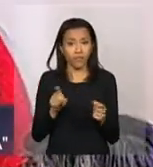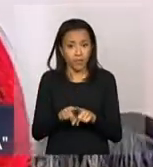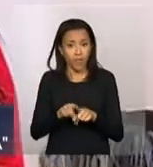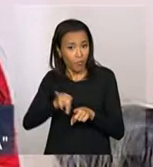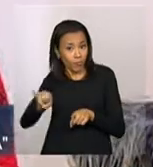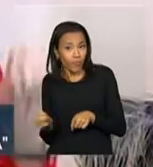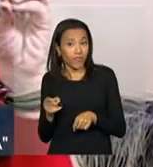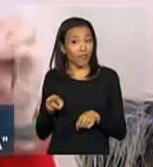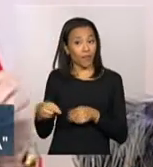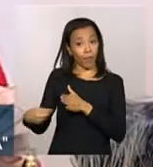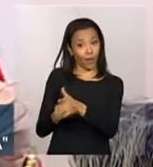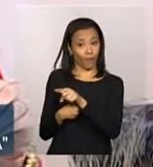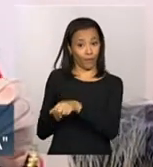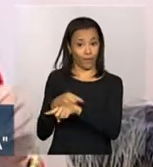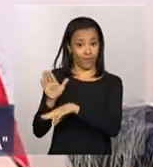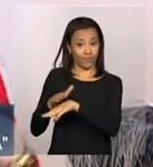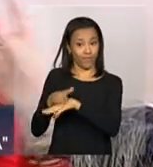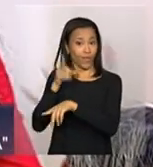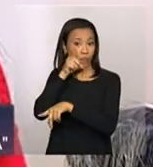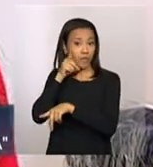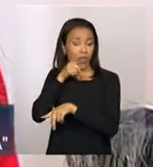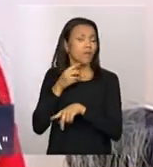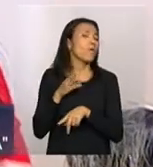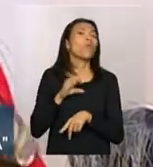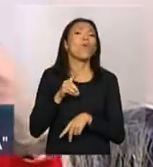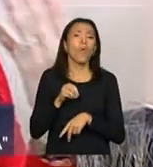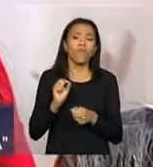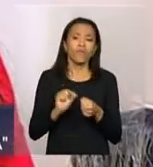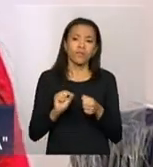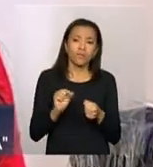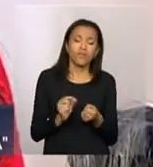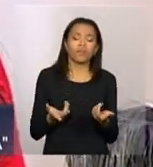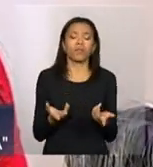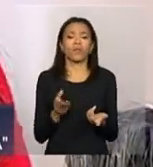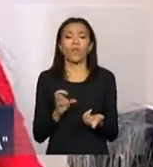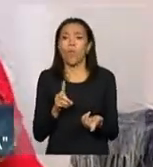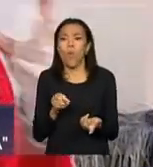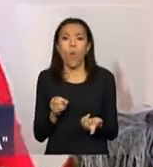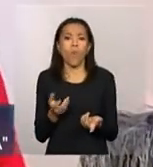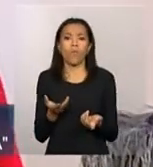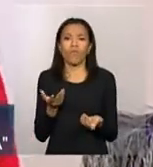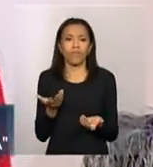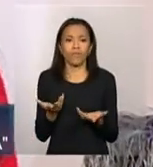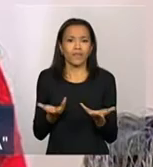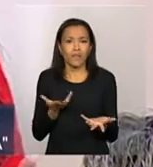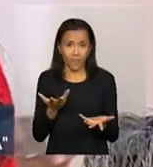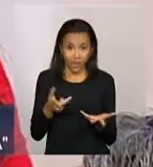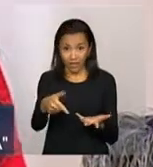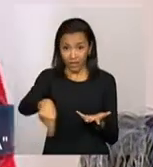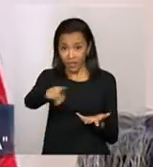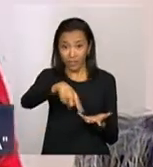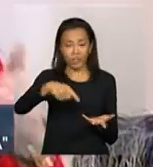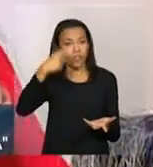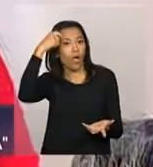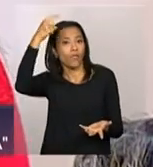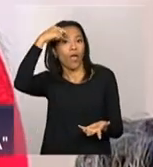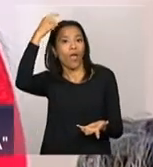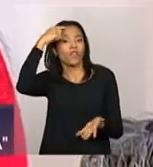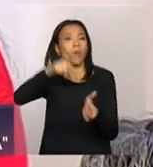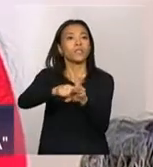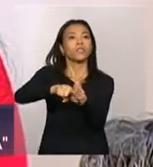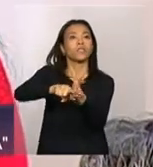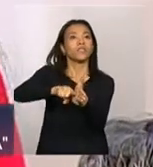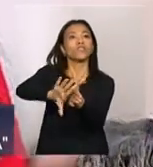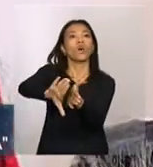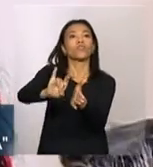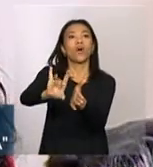pergunta da deputada, é como fazer, como realmente agir, acabar para que não seja algo utópico, que a gente veja só